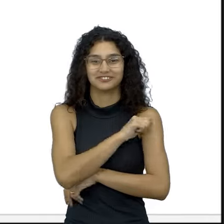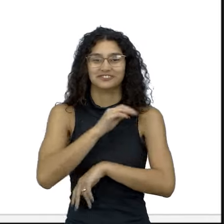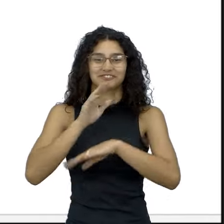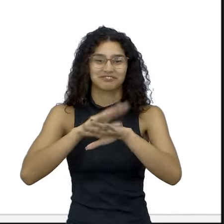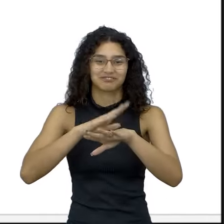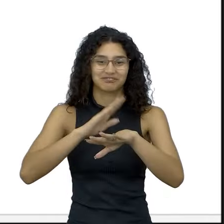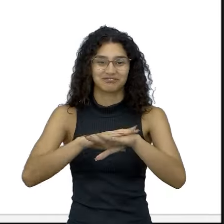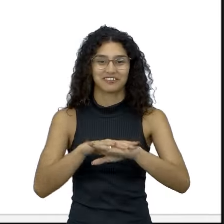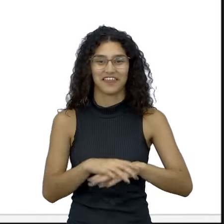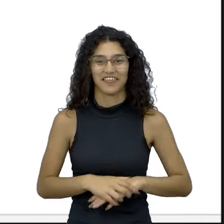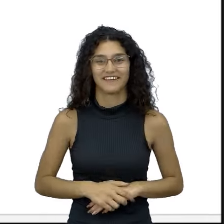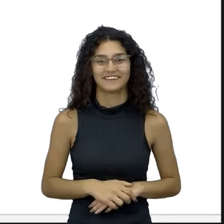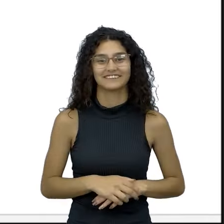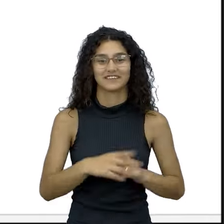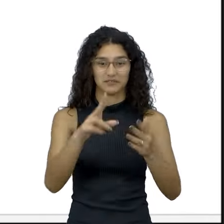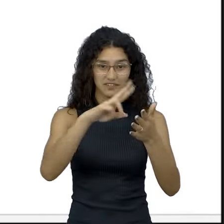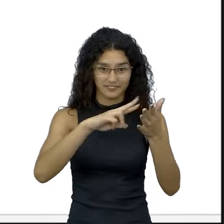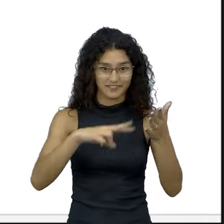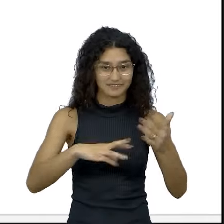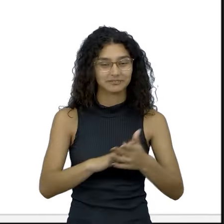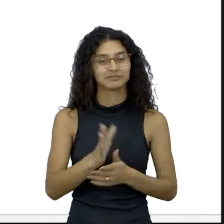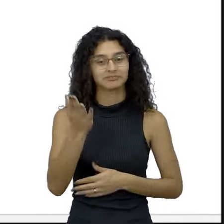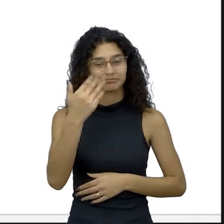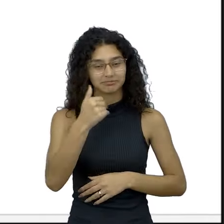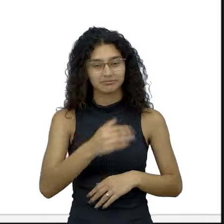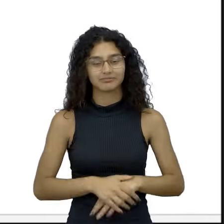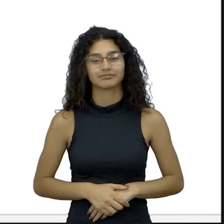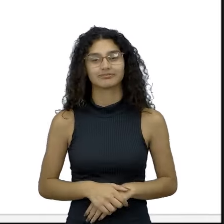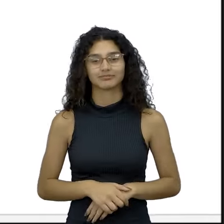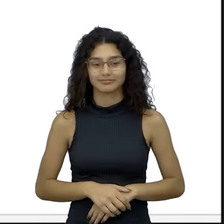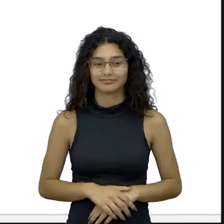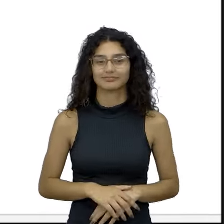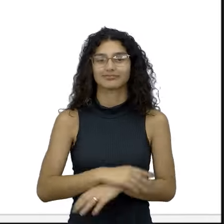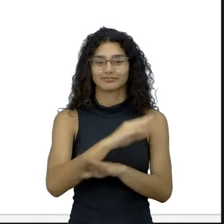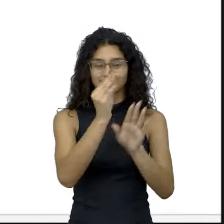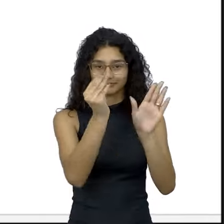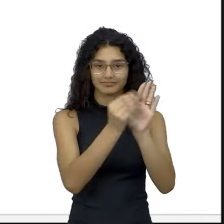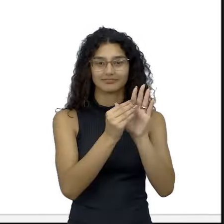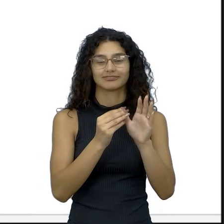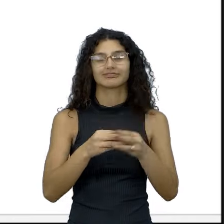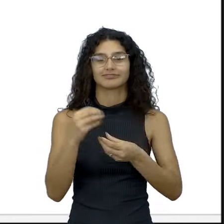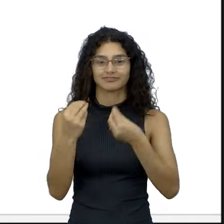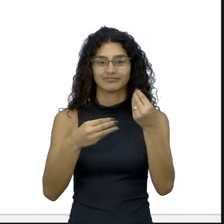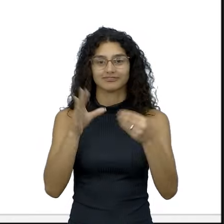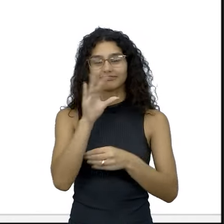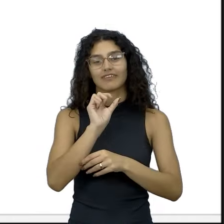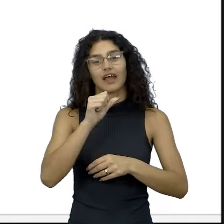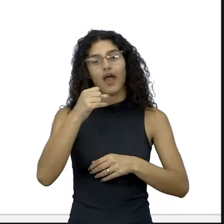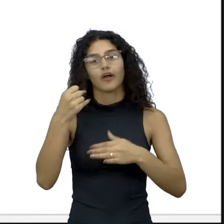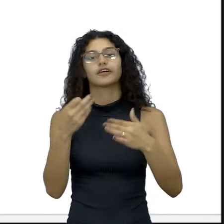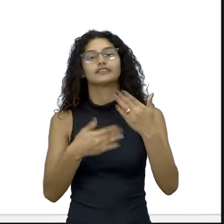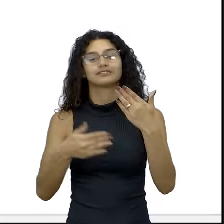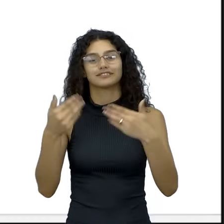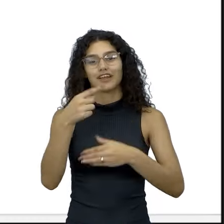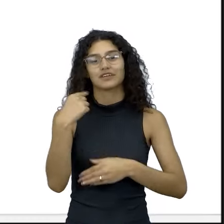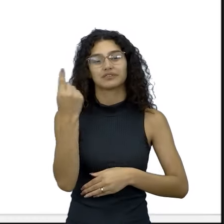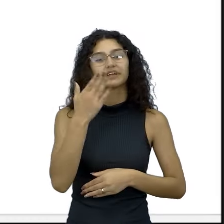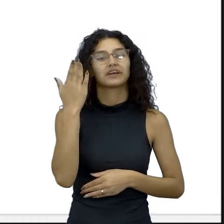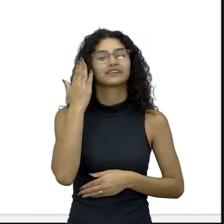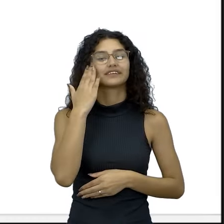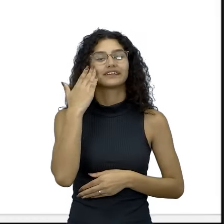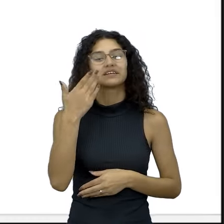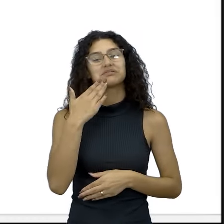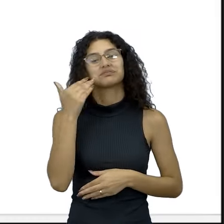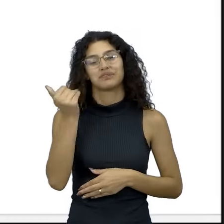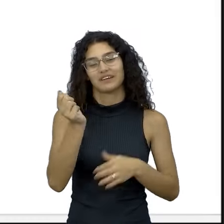farão? Vamos conferir? Vamos lá? Vou colocar aqui, então, como eu disse, né, alguns slides para a gente conhecer